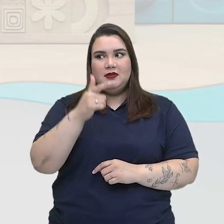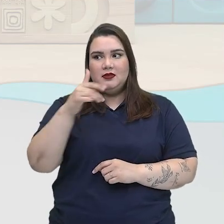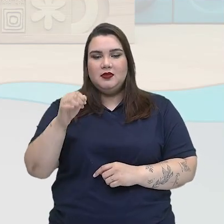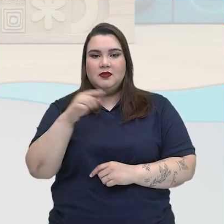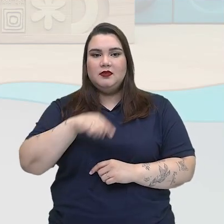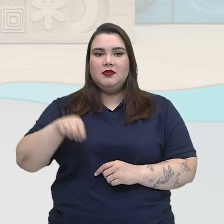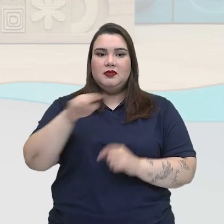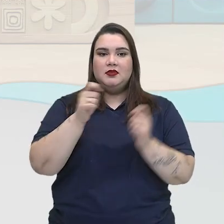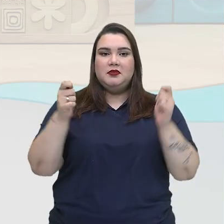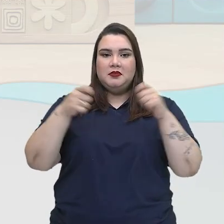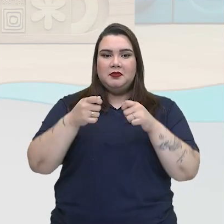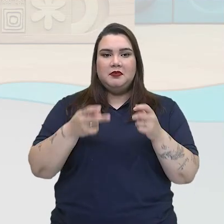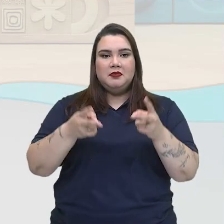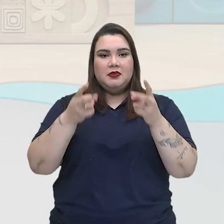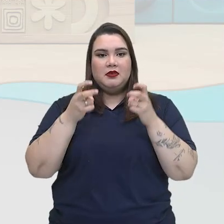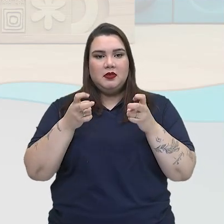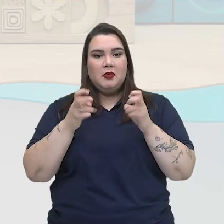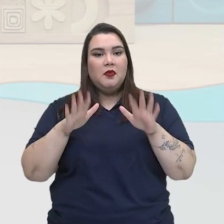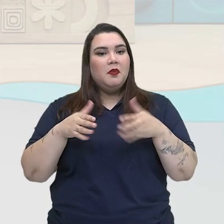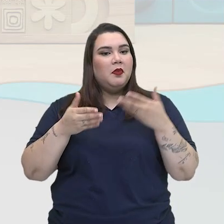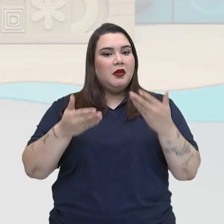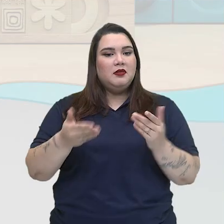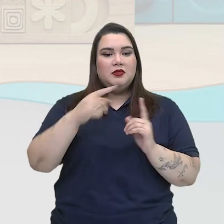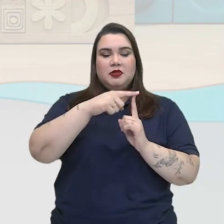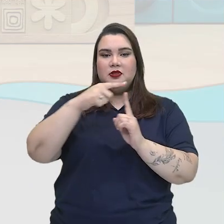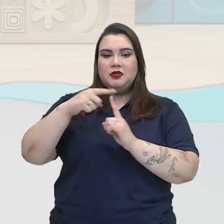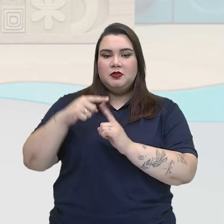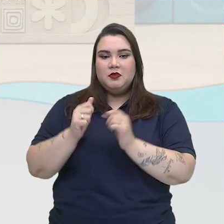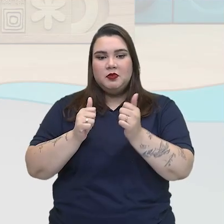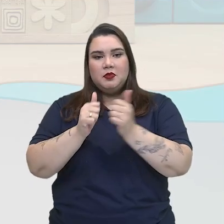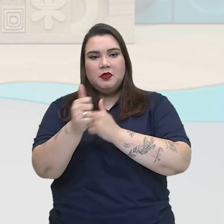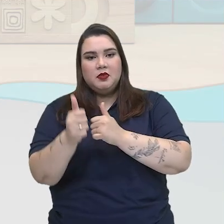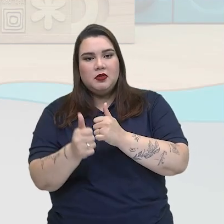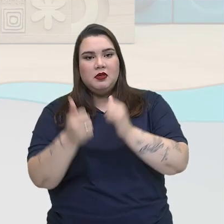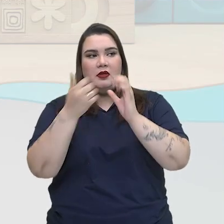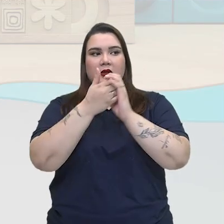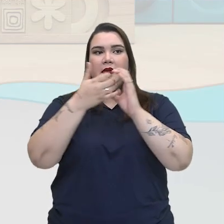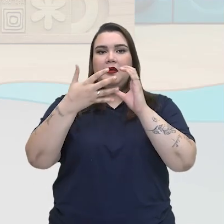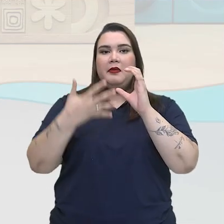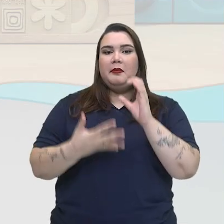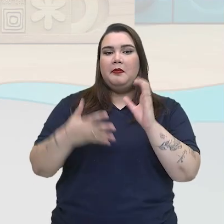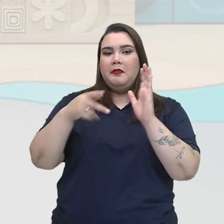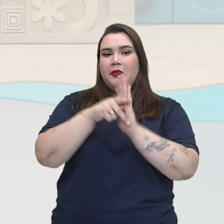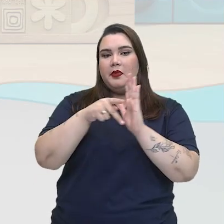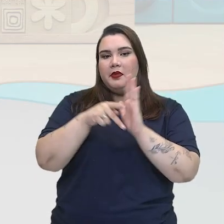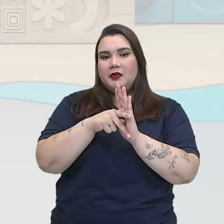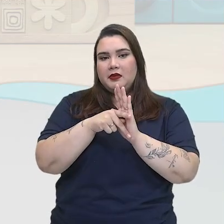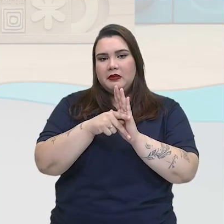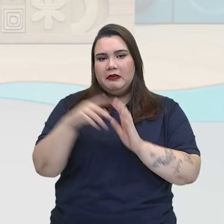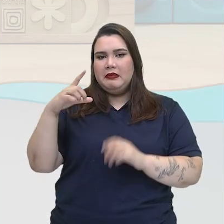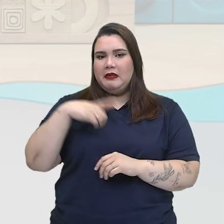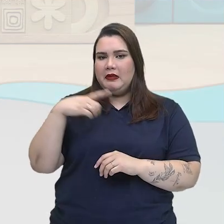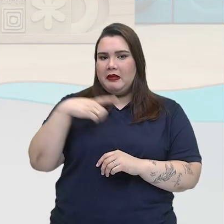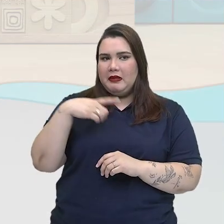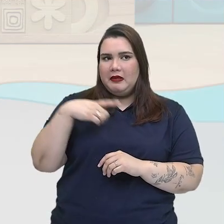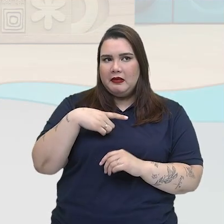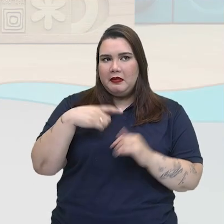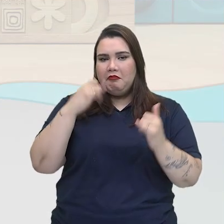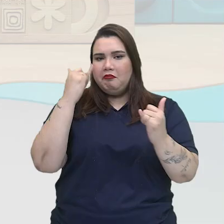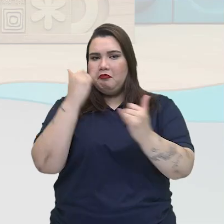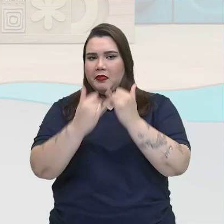vocês conseguem reconhecer que esportes são esses? Quais são as suas características? Será que tem